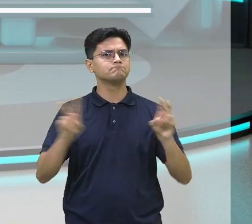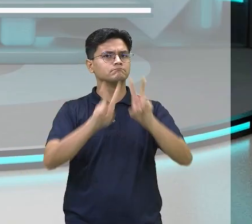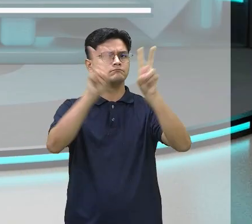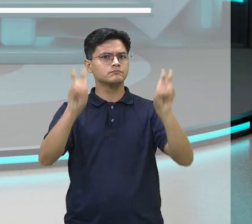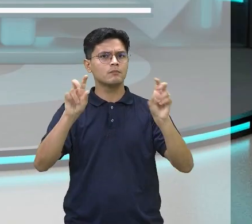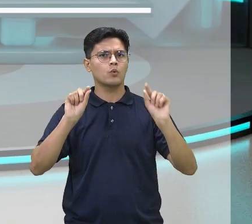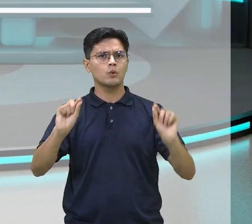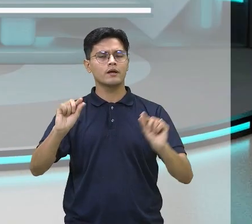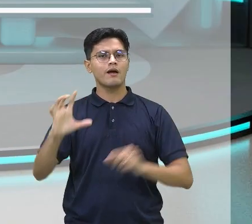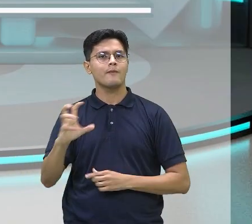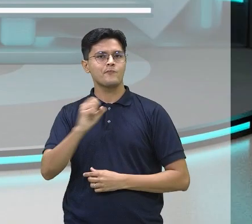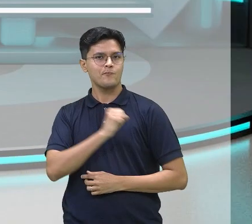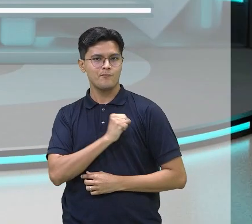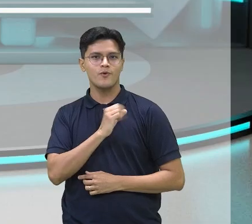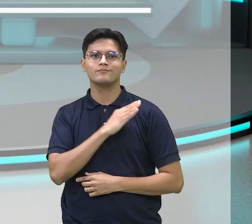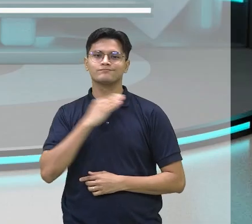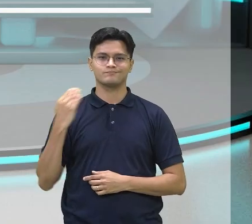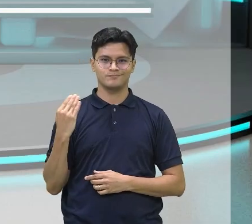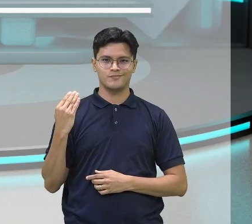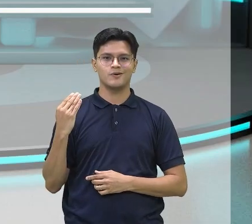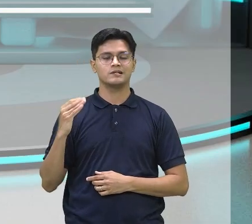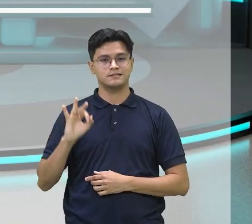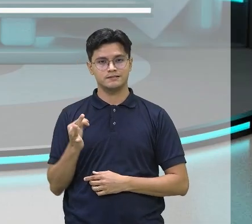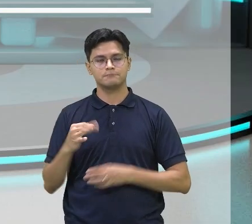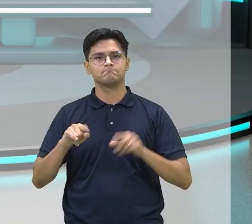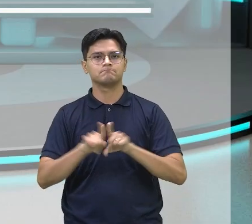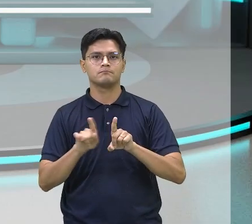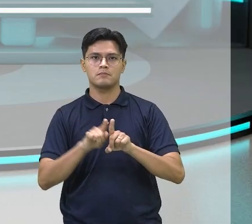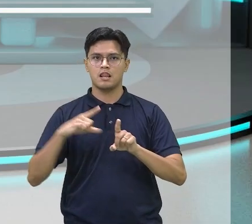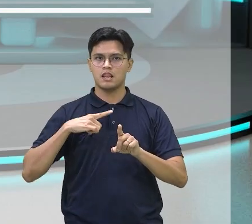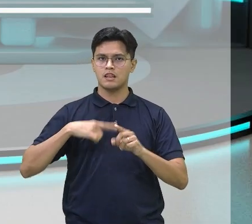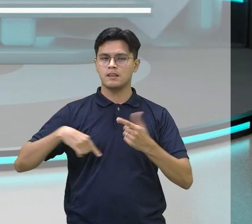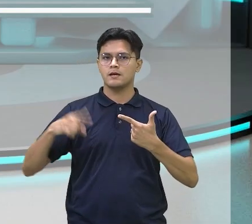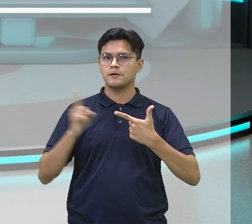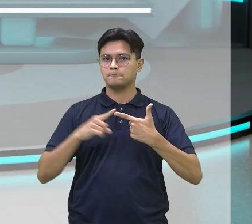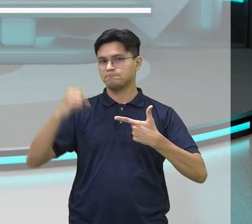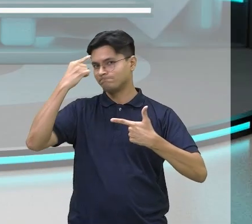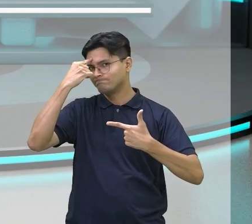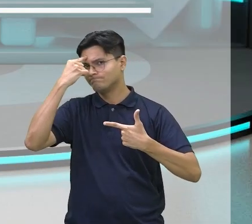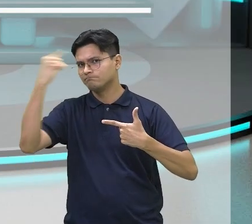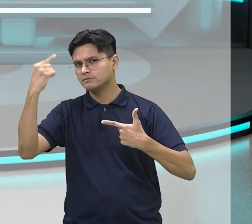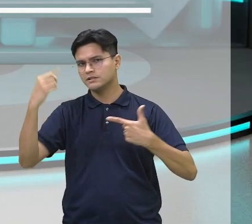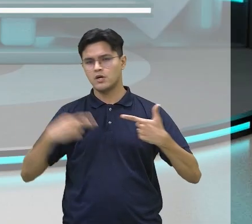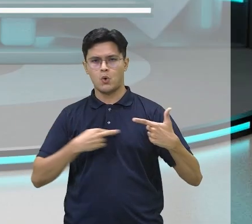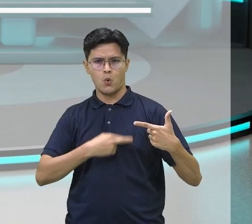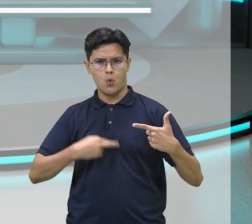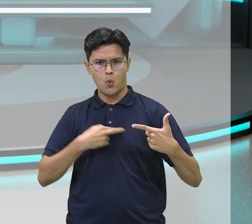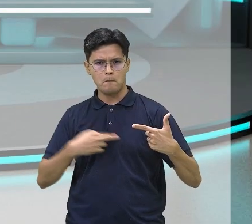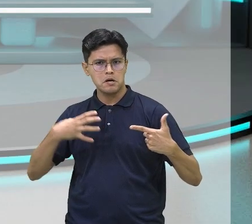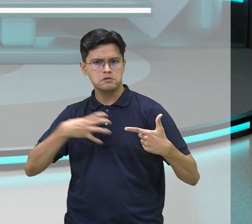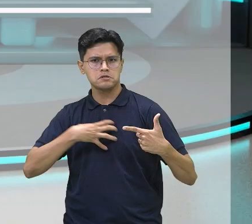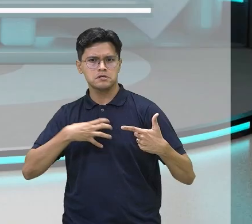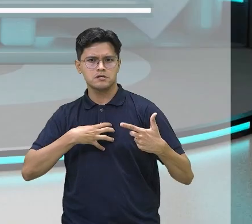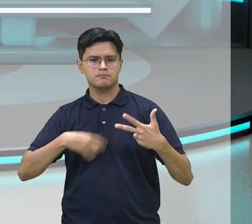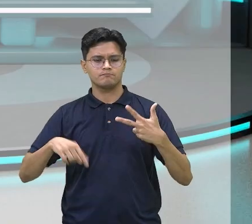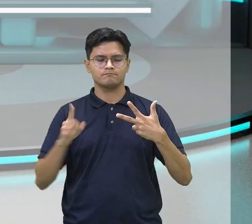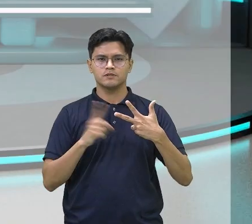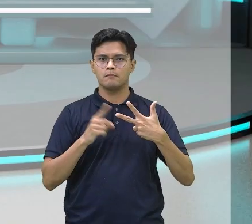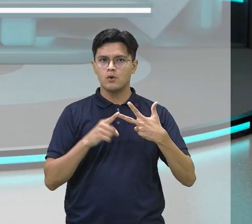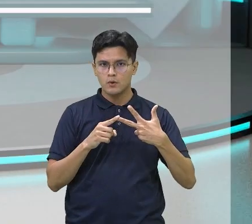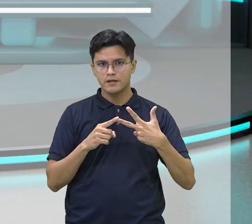né? Ele vai aqui o ideal romântico do sofrimento, frustração de um